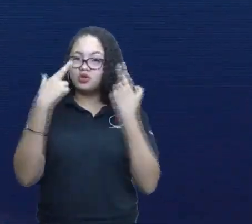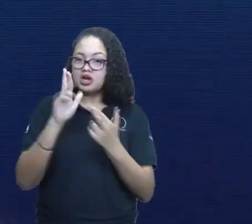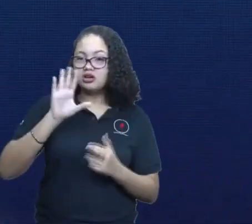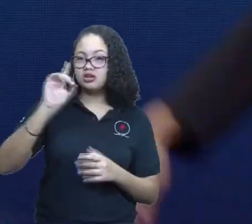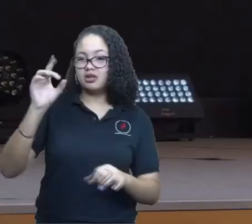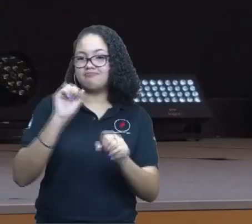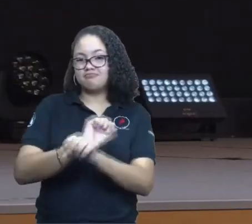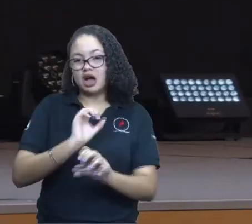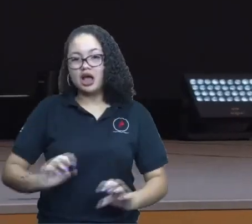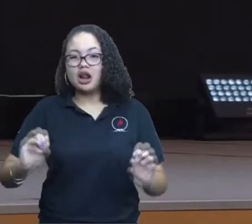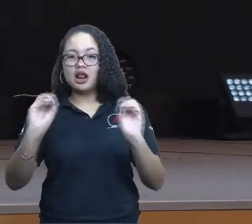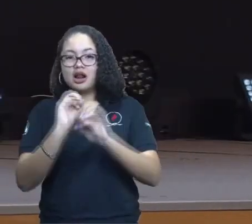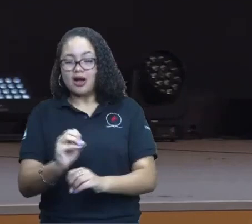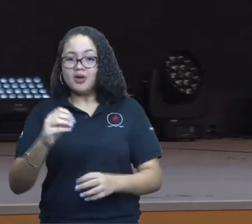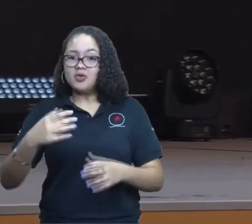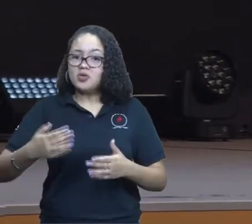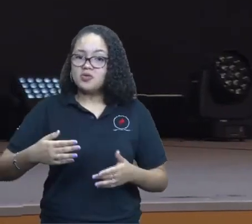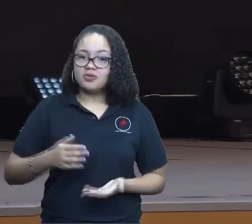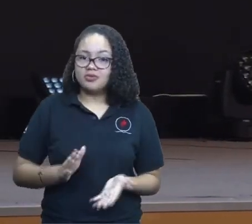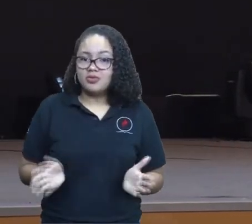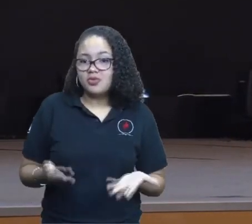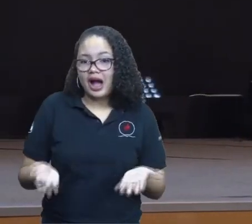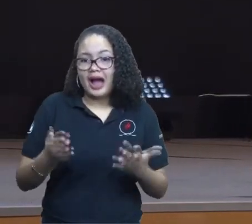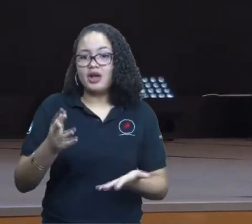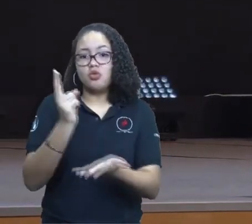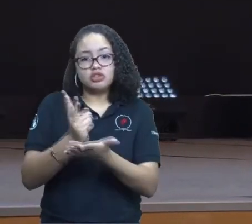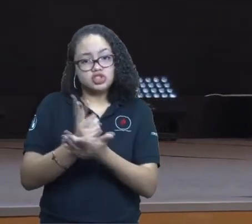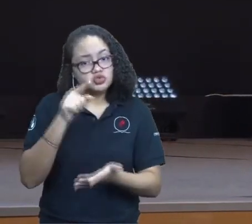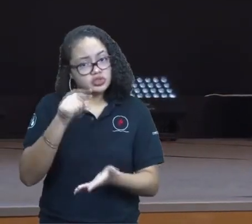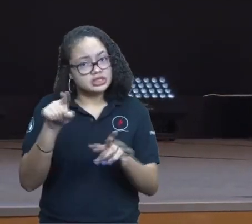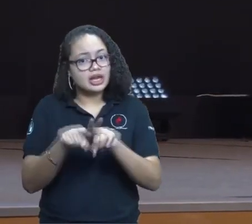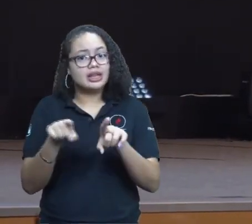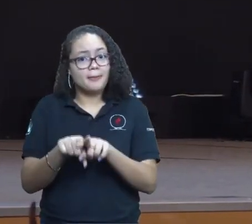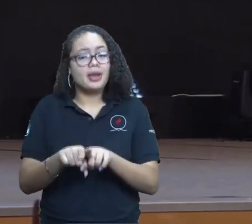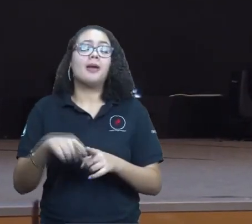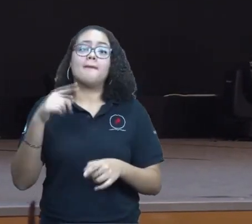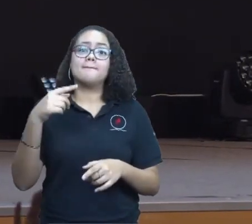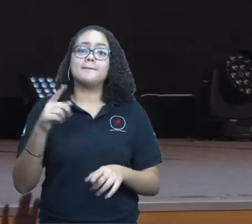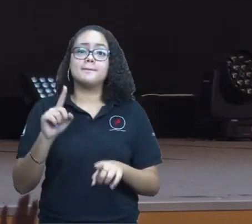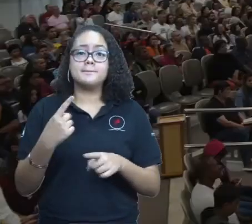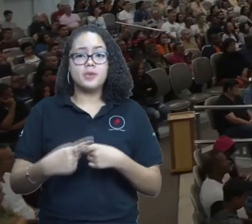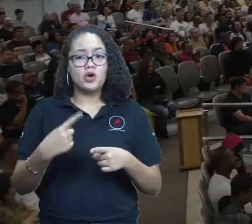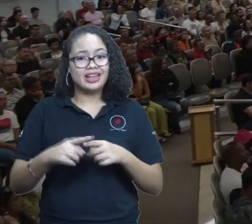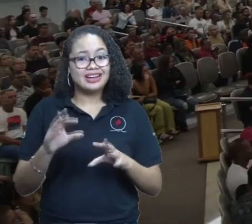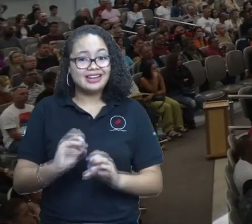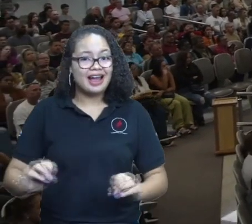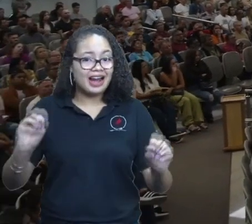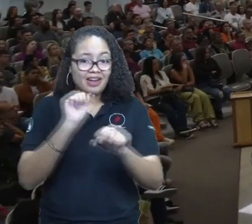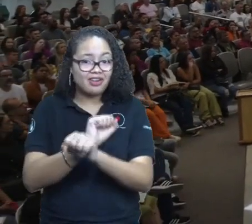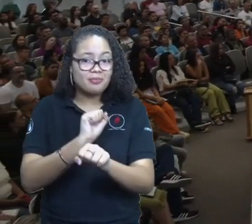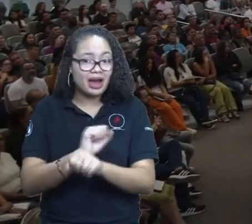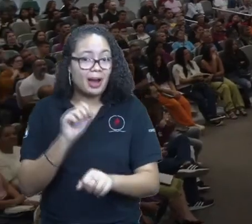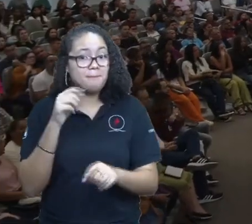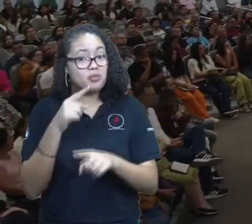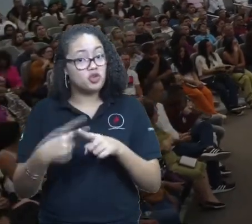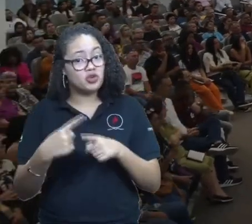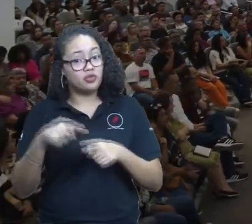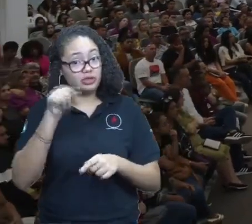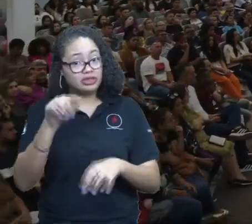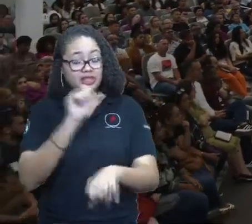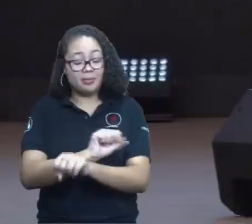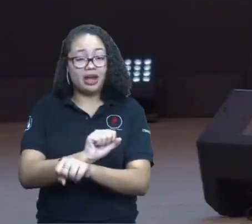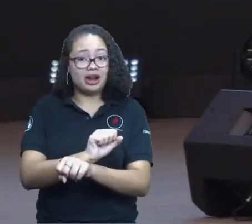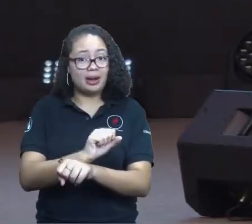para vai lá pega teu machado E continua você também porque não vai falar nada por causa disso não para para não irmão